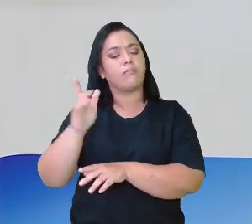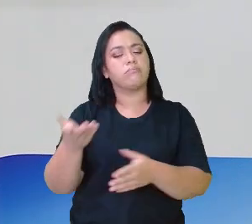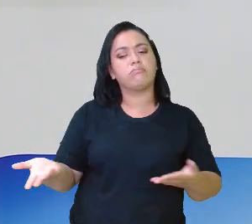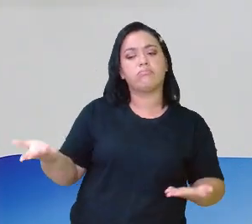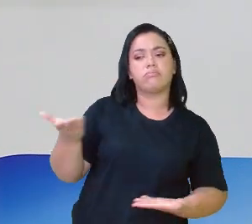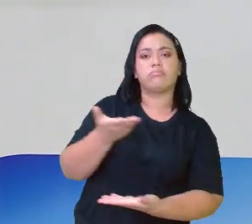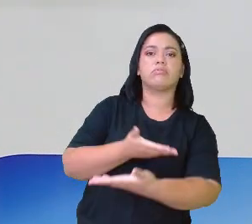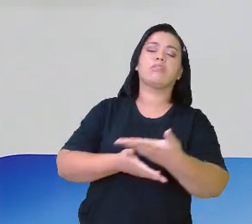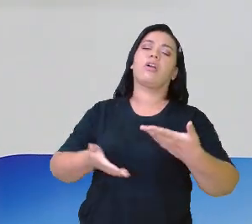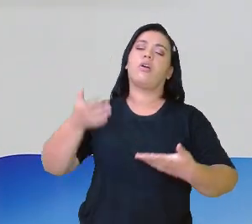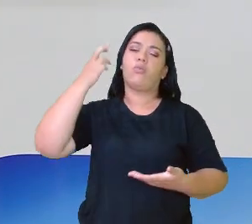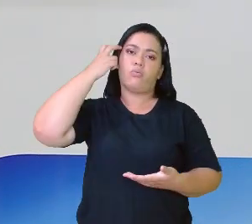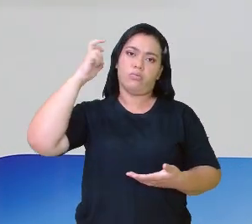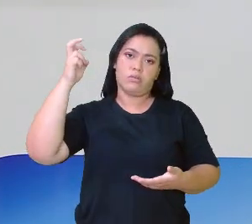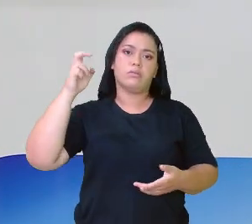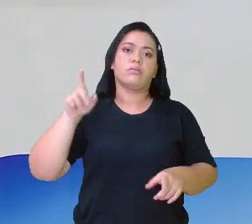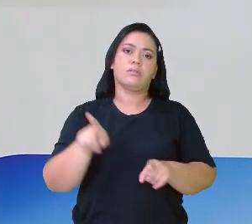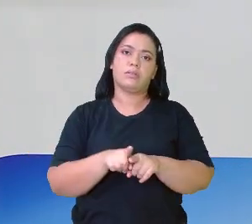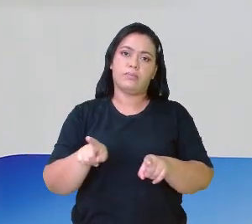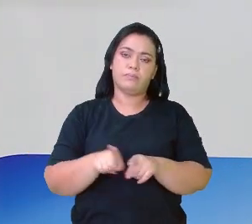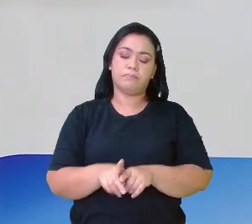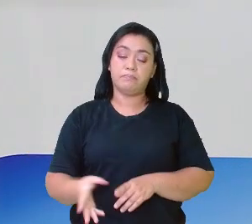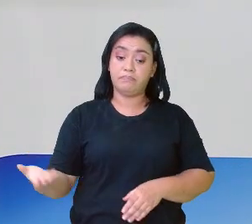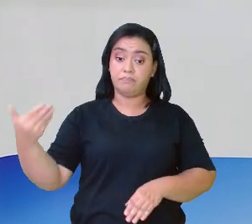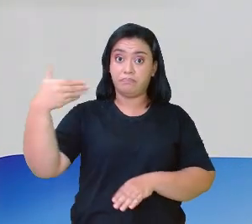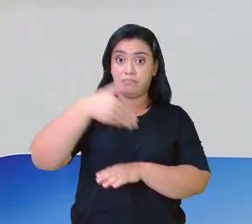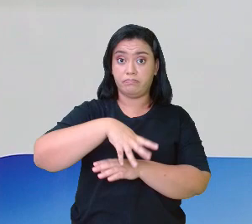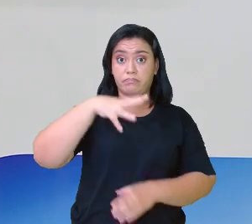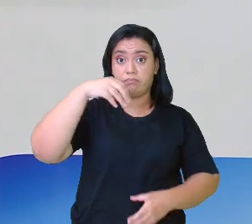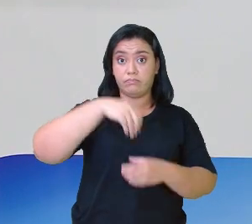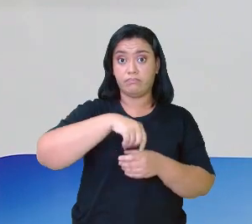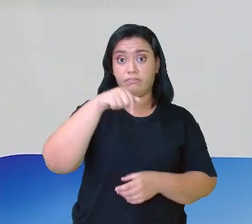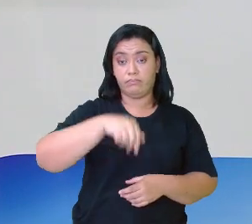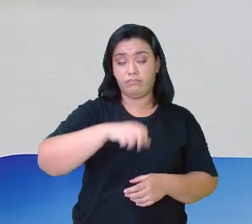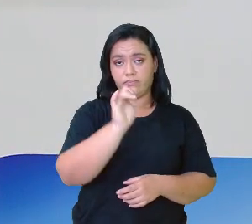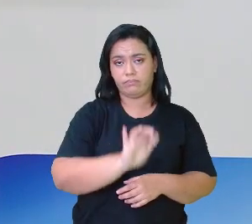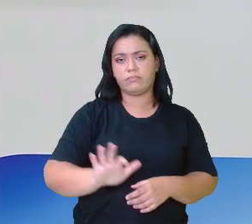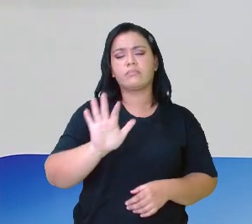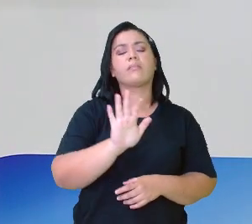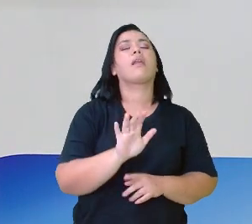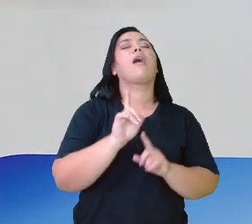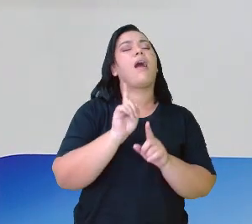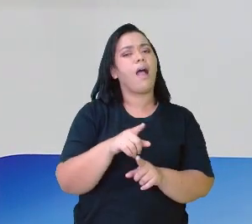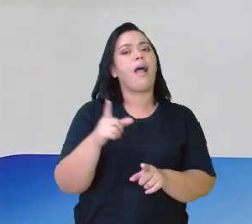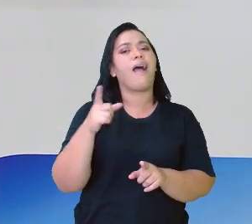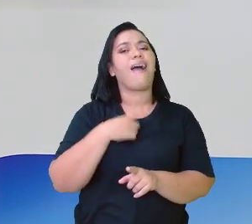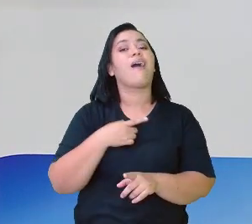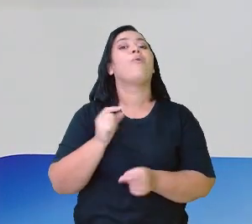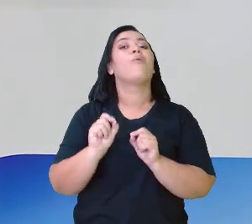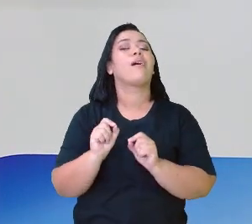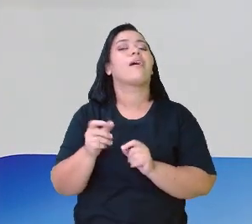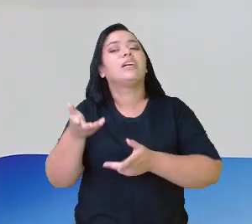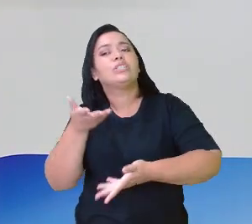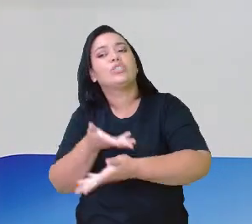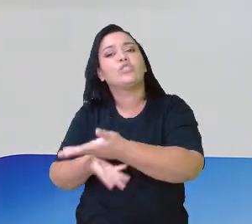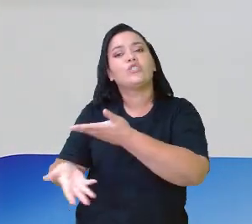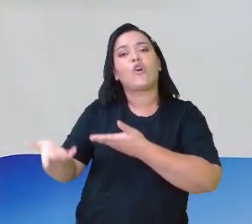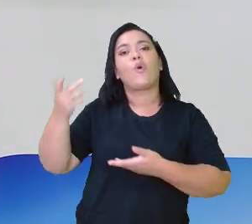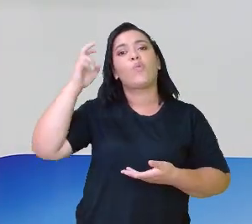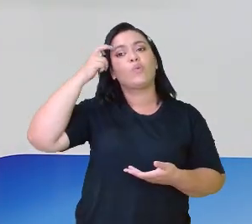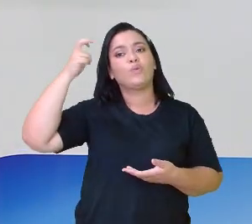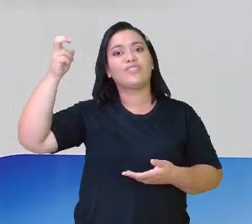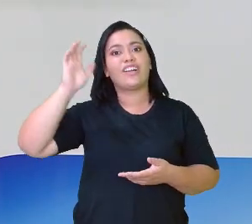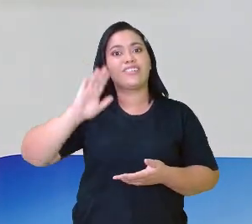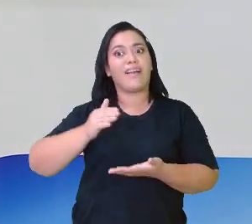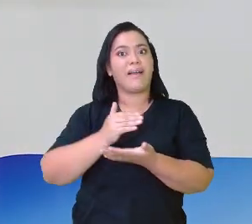da sua cultura que chegaram e foram inseridos aqui no nosso país também. Há uma troca de culturas já nesse